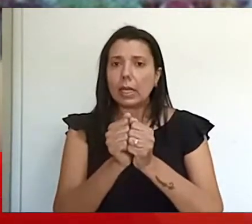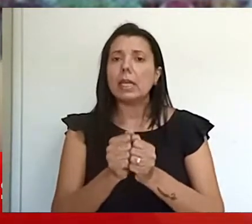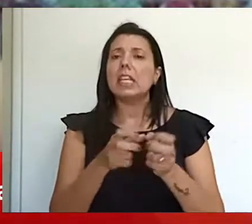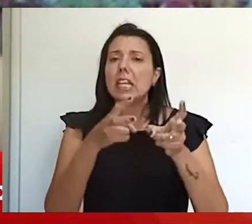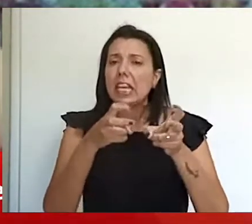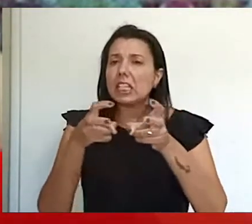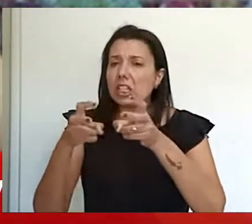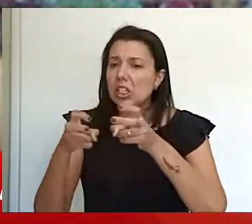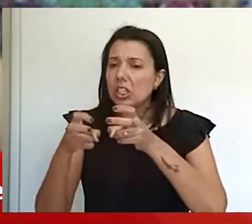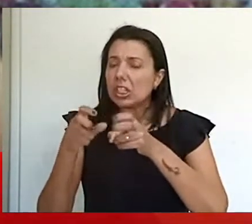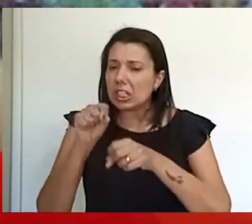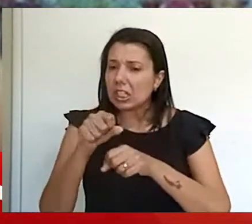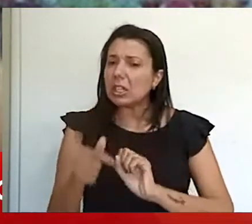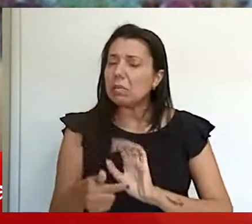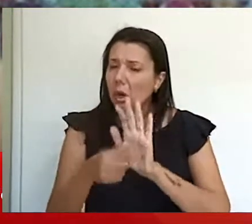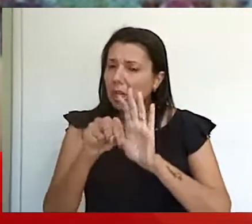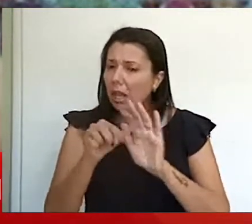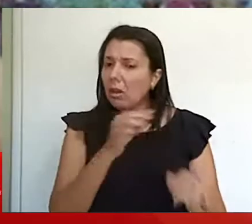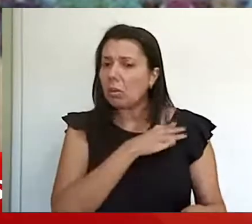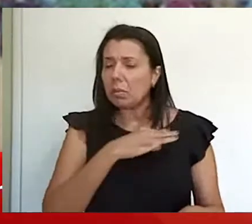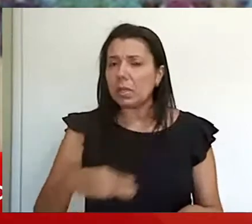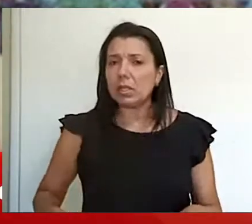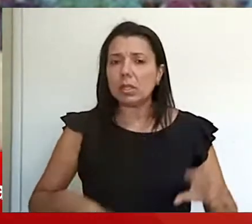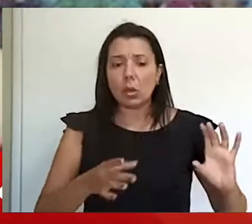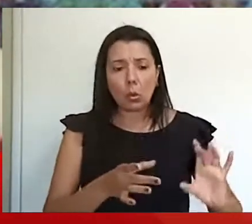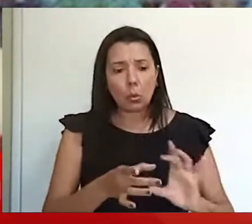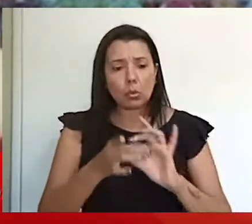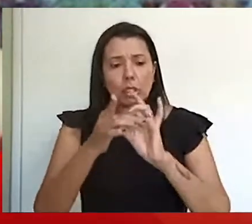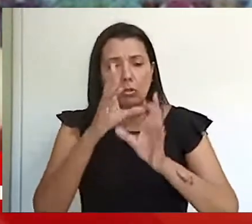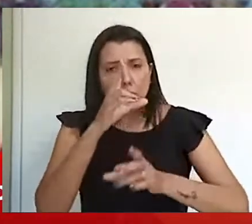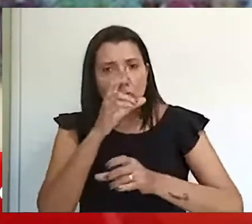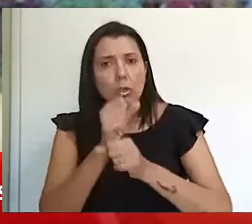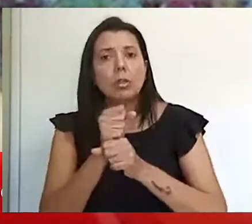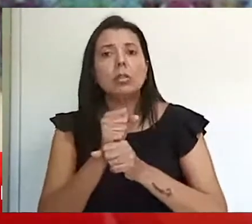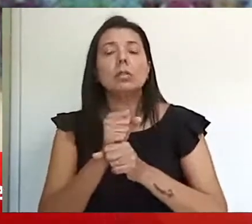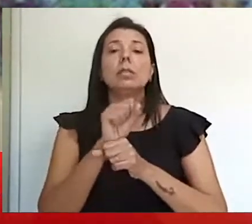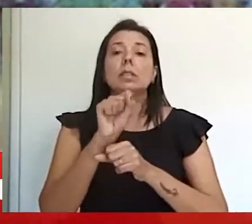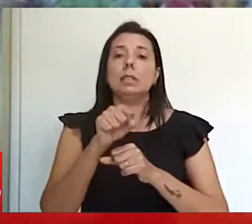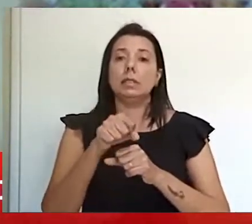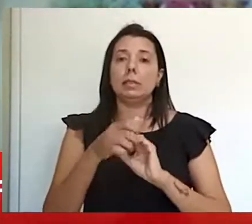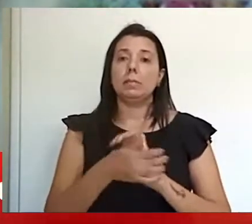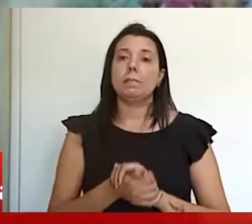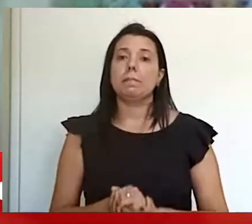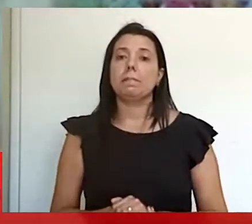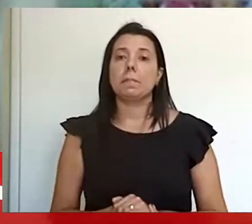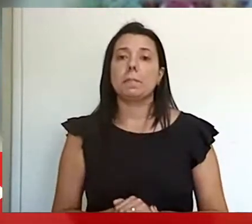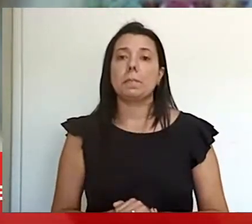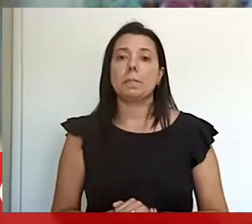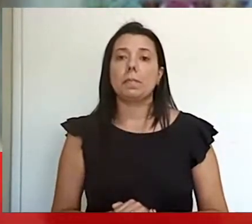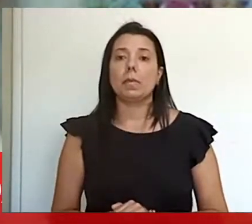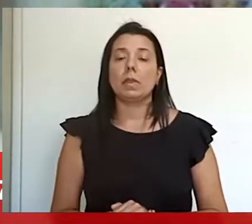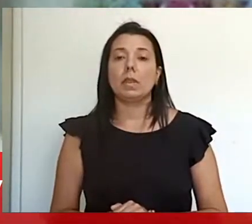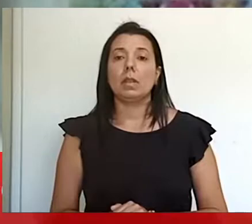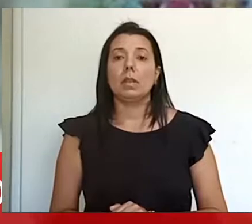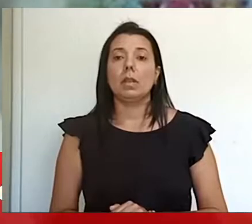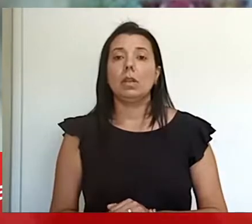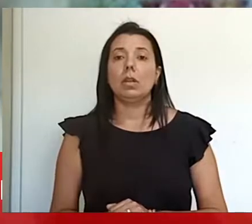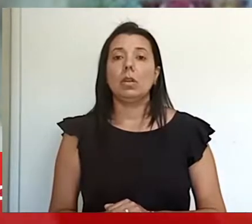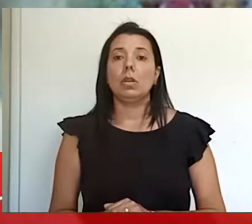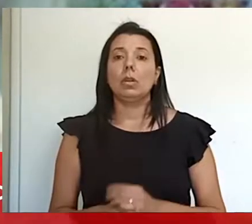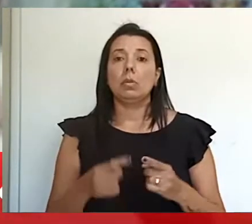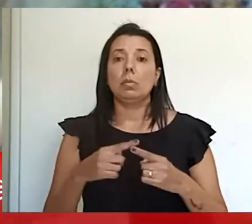ministro, nós temos que unir nossas forças. E o que mais você perguntou sobre o ministro,